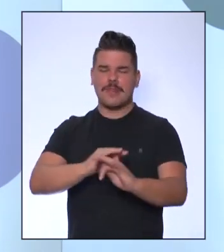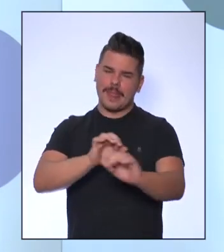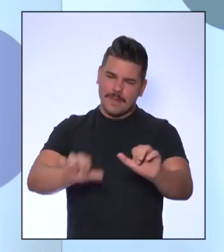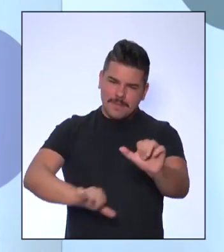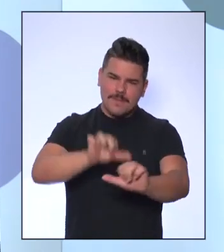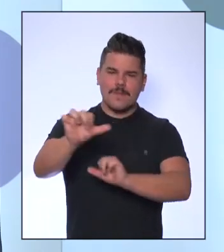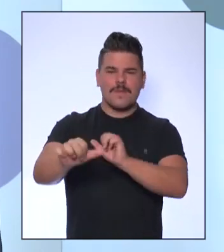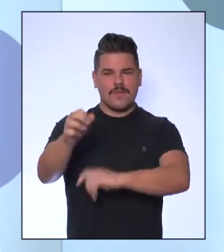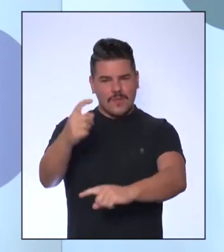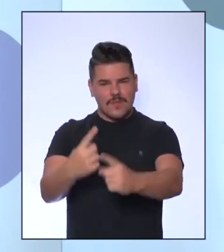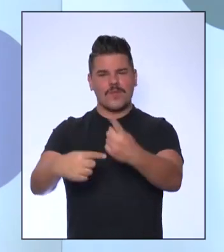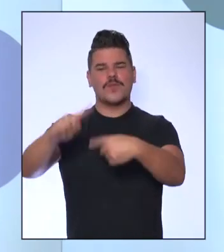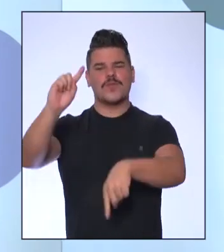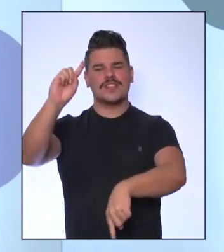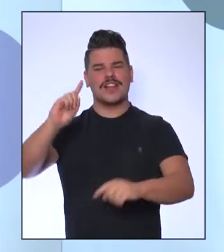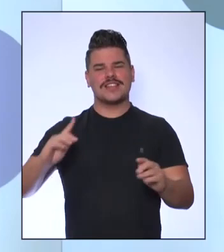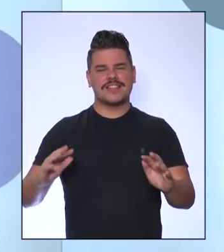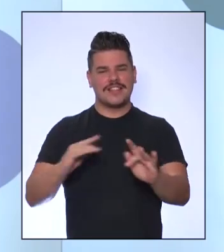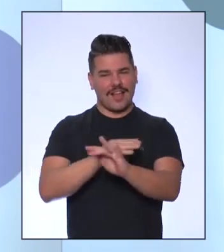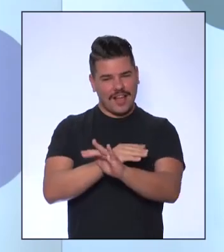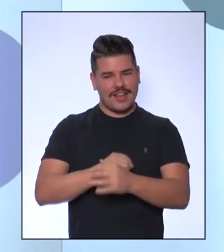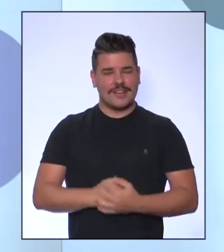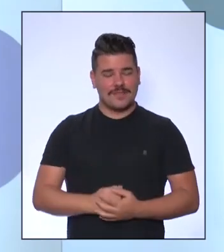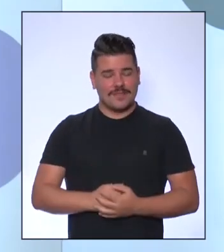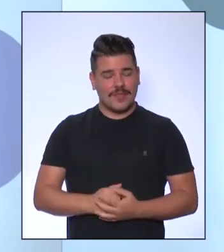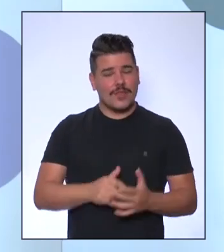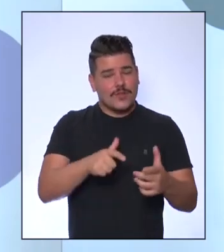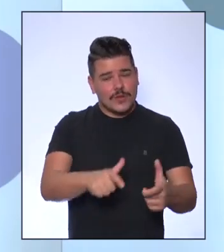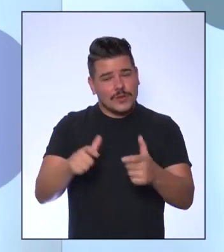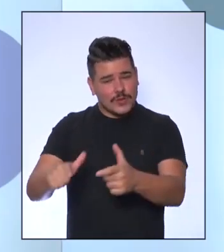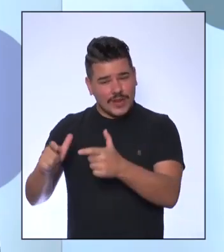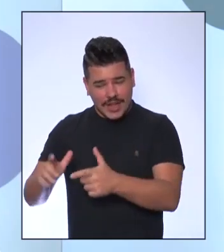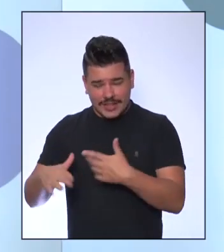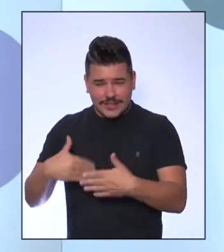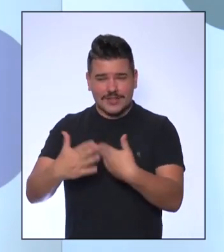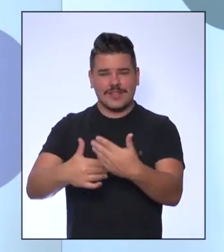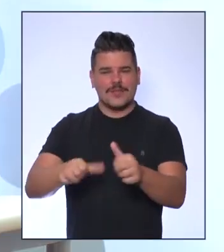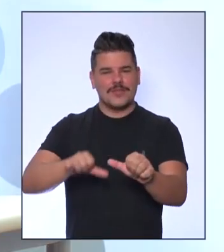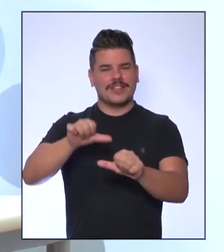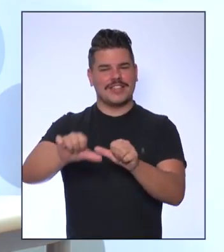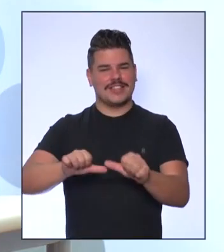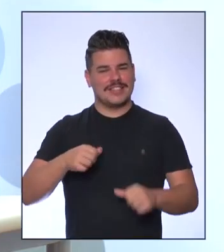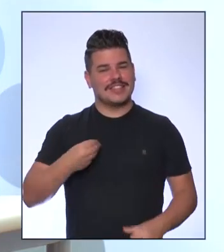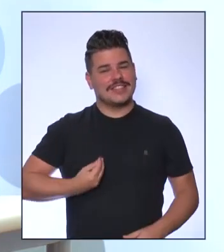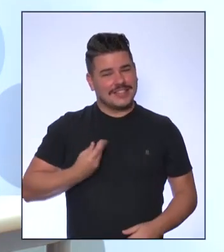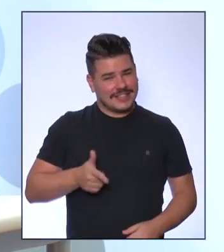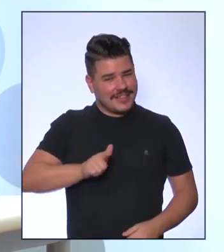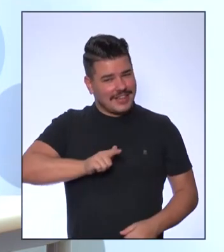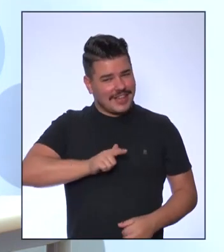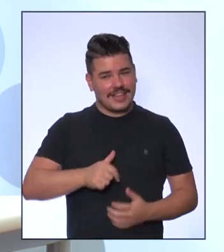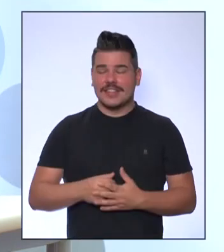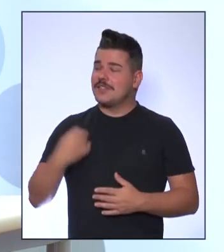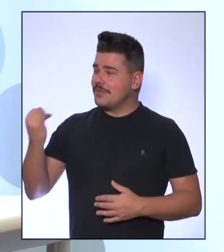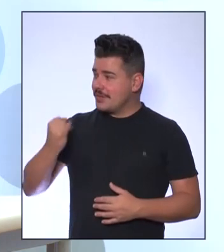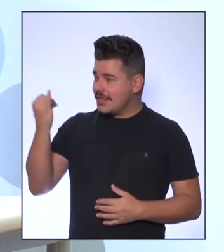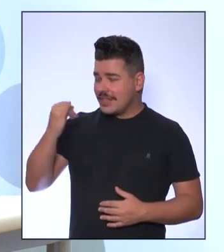transformações urbanas que os seus bairros estão vivendo. Isso é muito importante, que os nossos estudantes eles